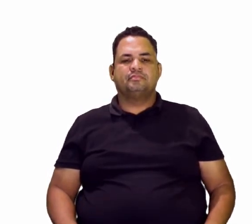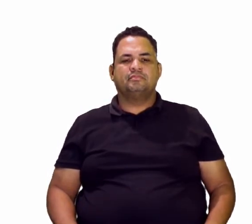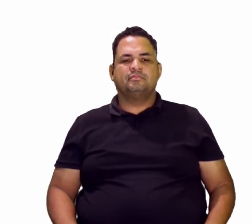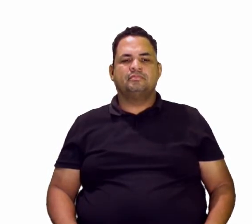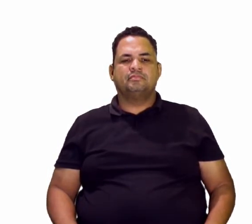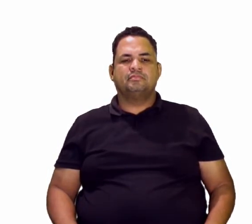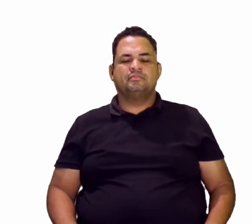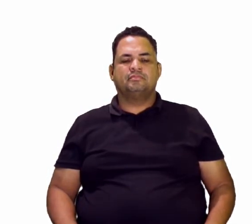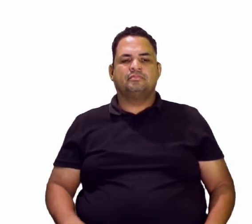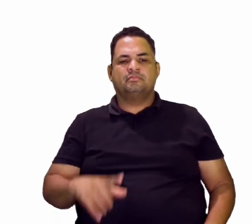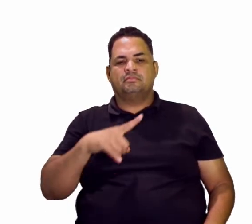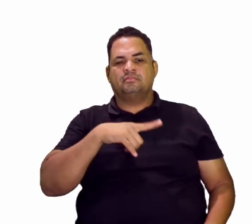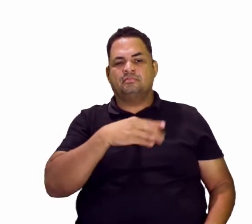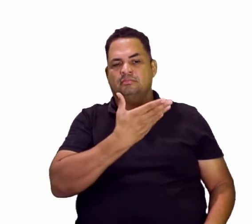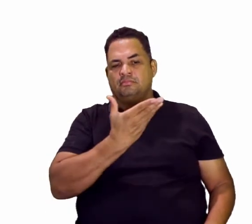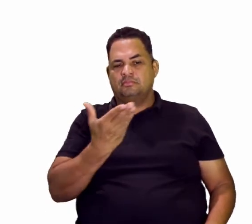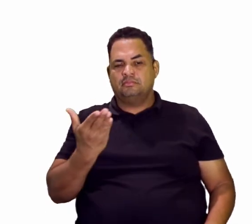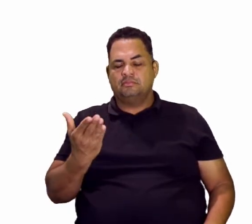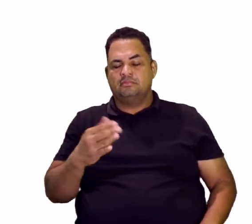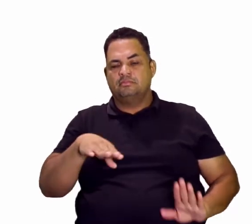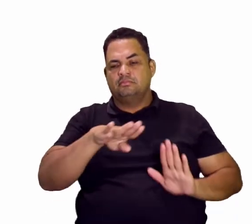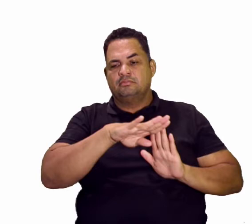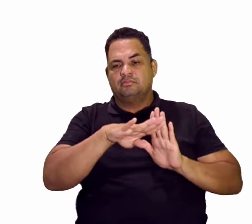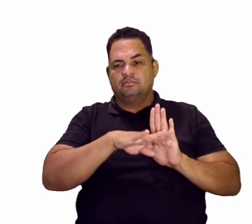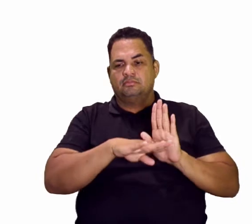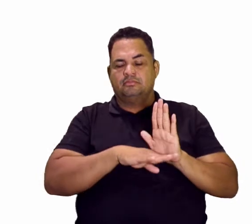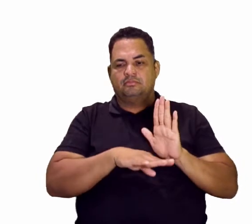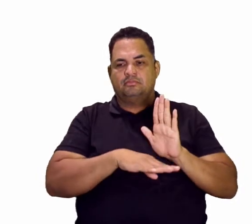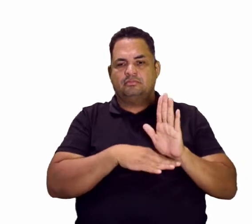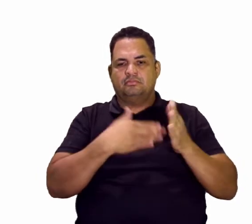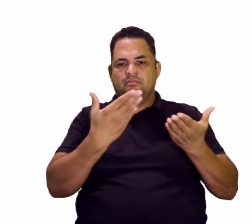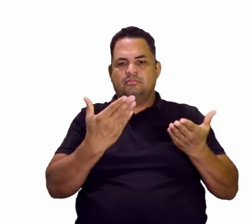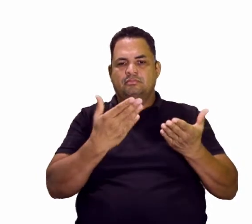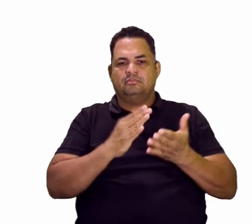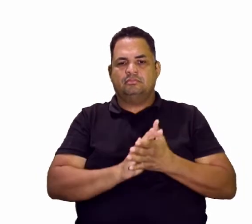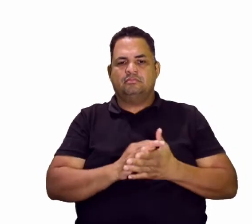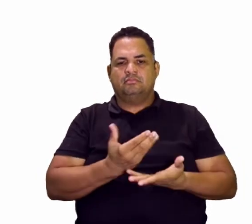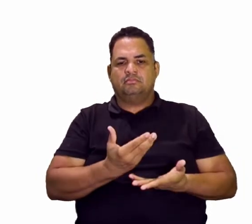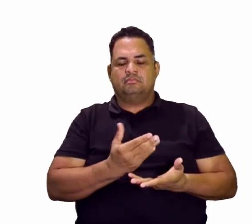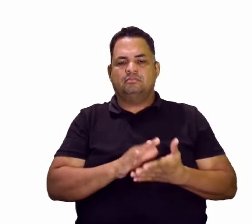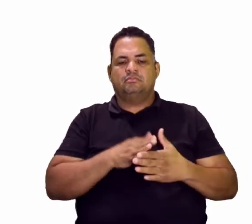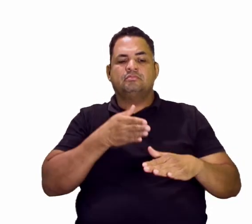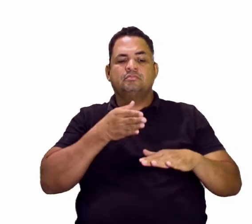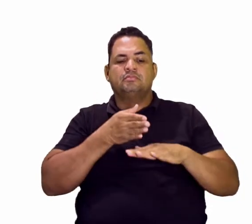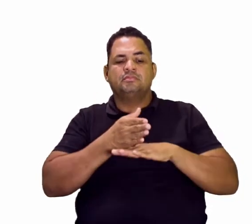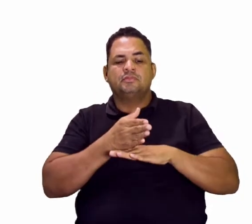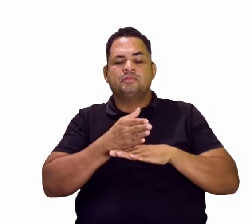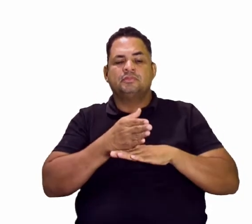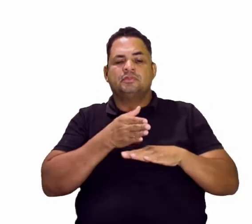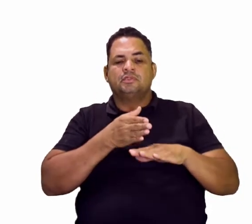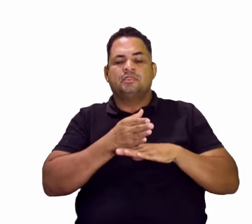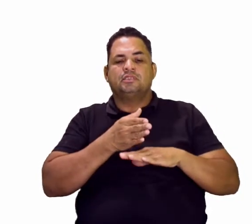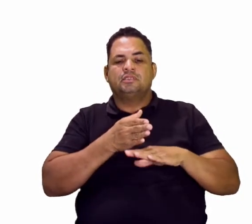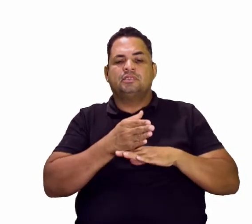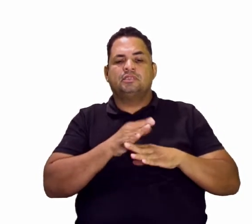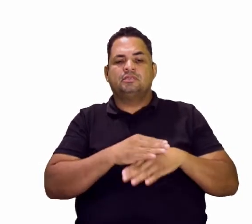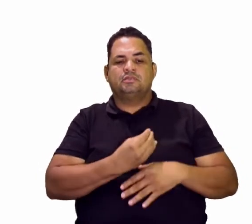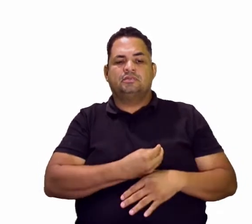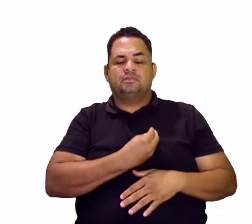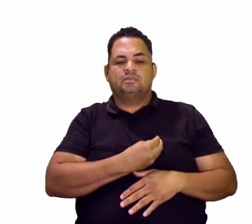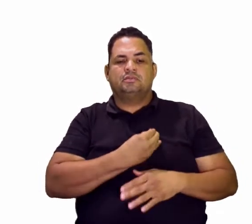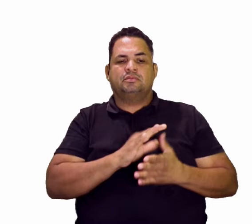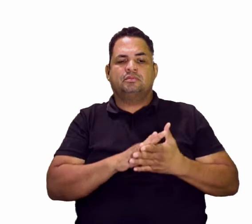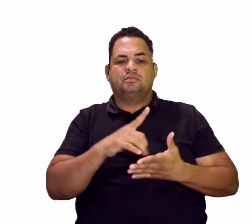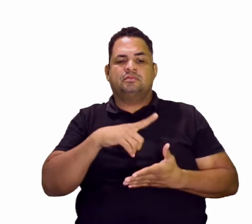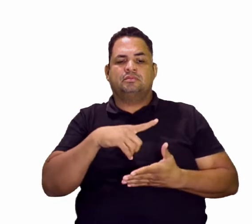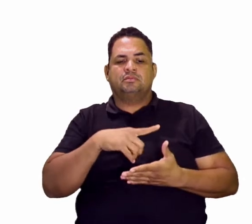lá. Nós temos essa classificação em relação aos seres que eles vão estar parasitando e também a presença